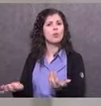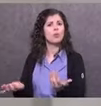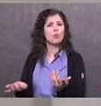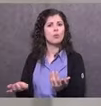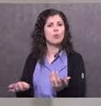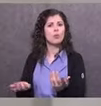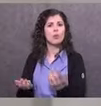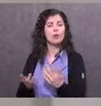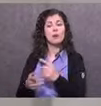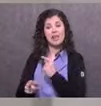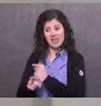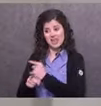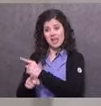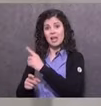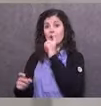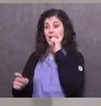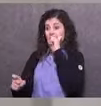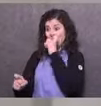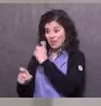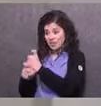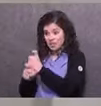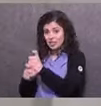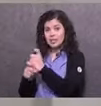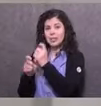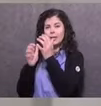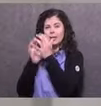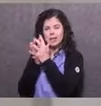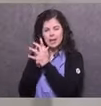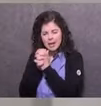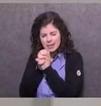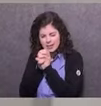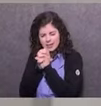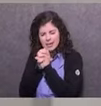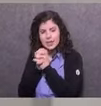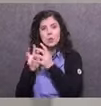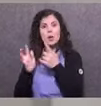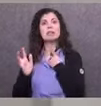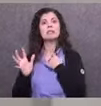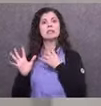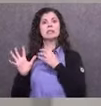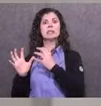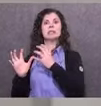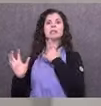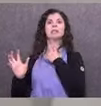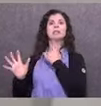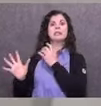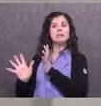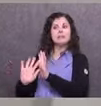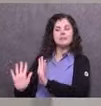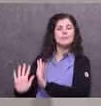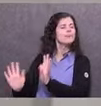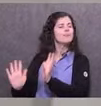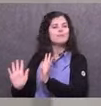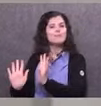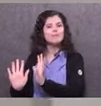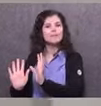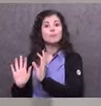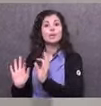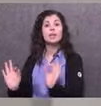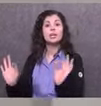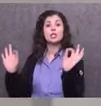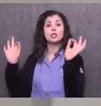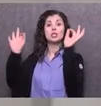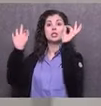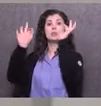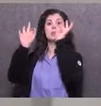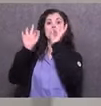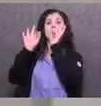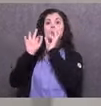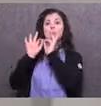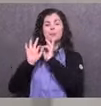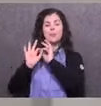Vigiai e orai, para não cairdes em tentação. O espírito está pronto, mas a carne é fraca.